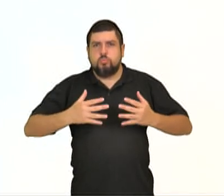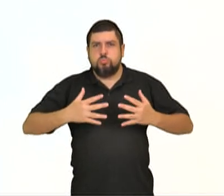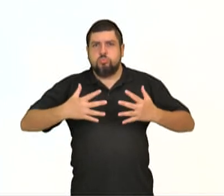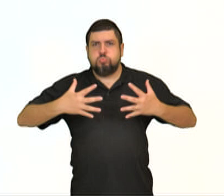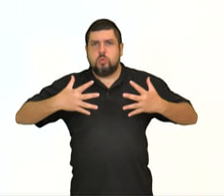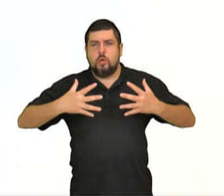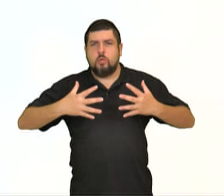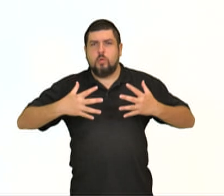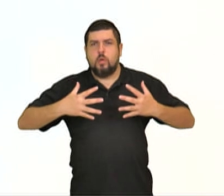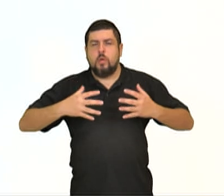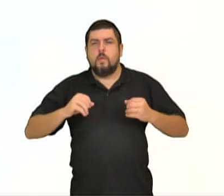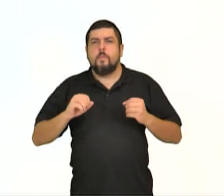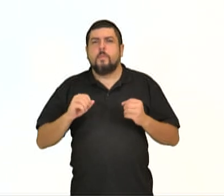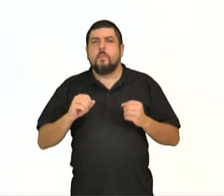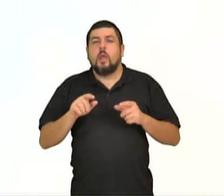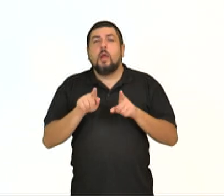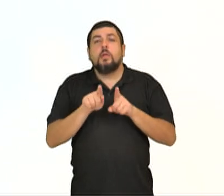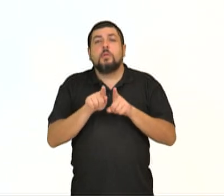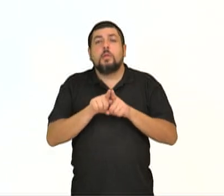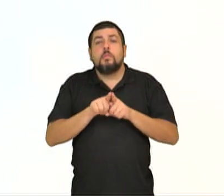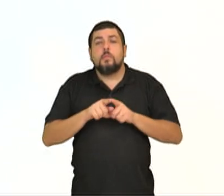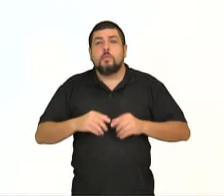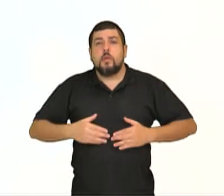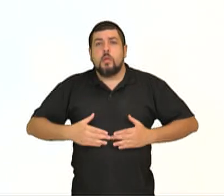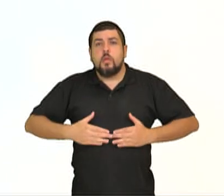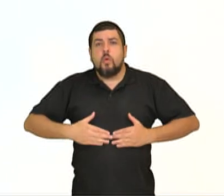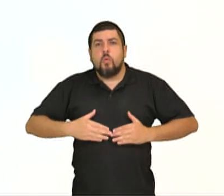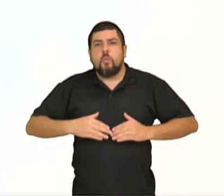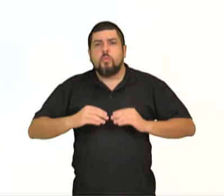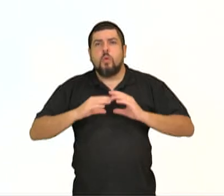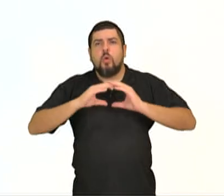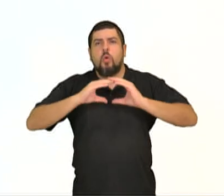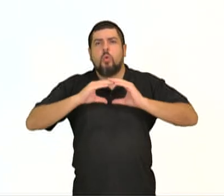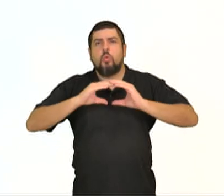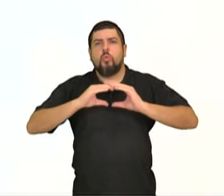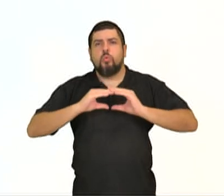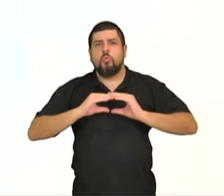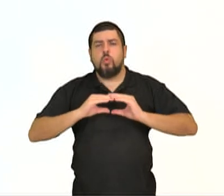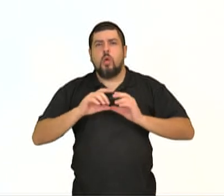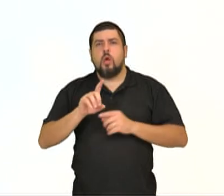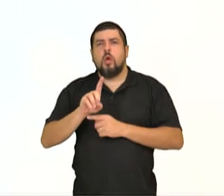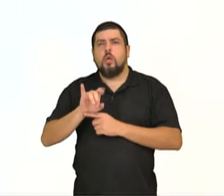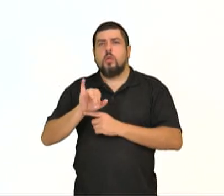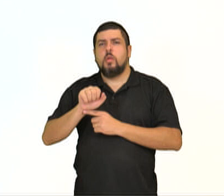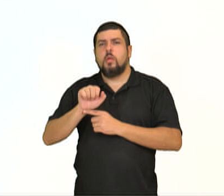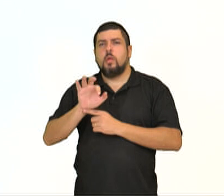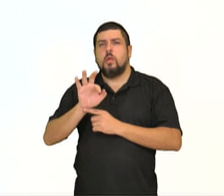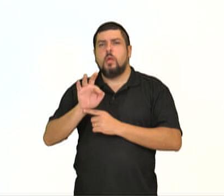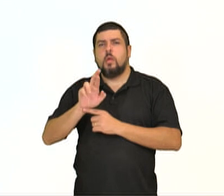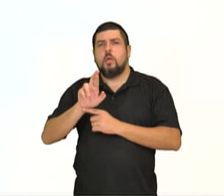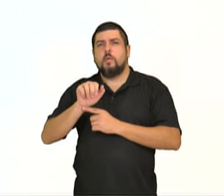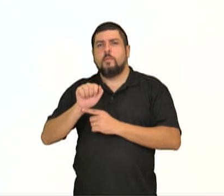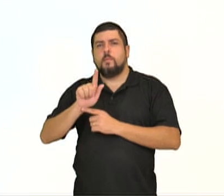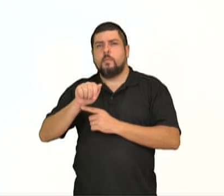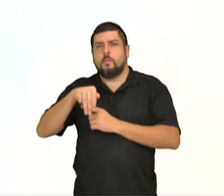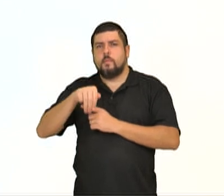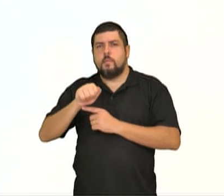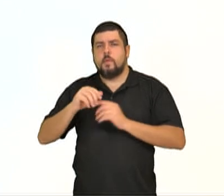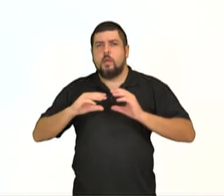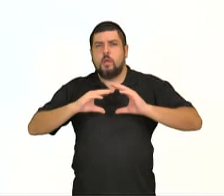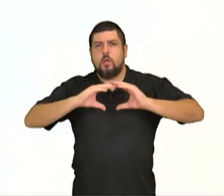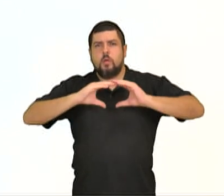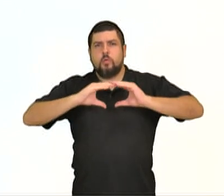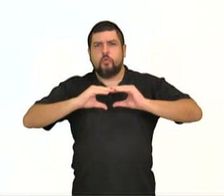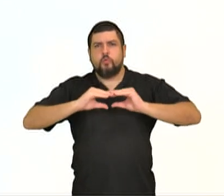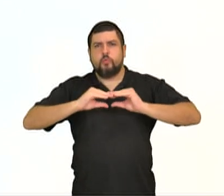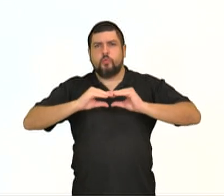mesmo momento, o nosso diafragma também se contrai. E quando ele está contraído, ele desce, ele abaixa,